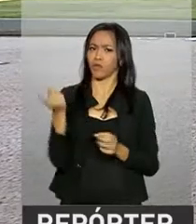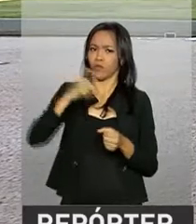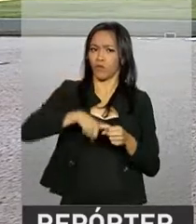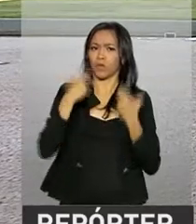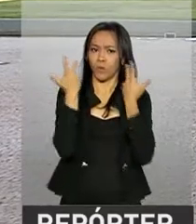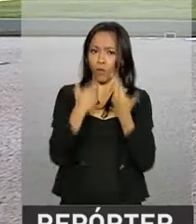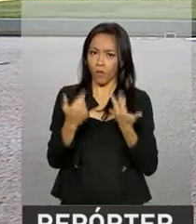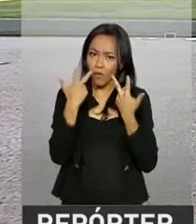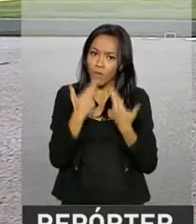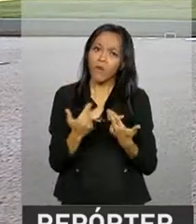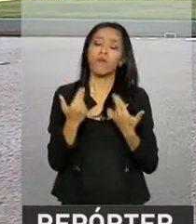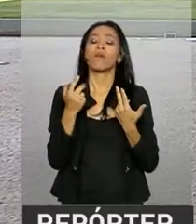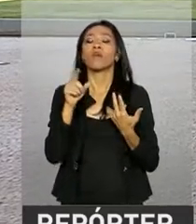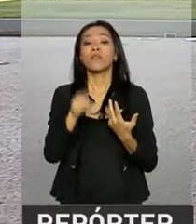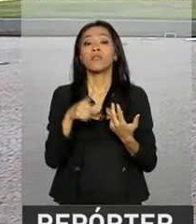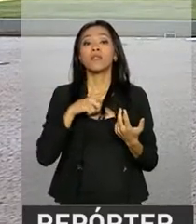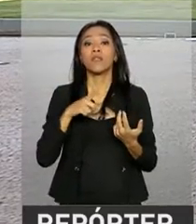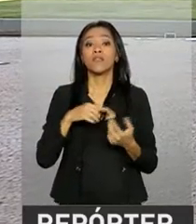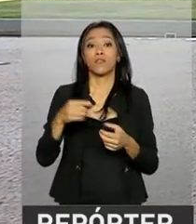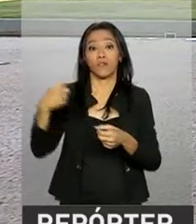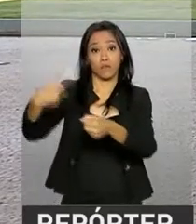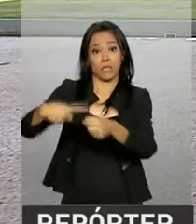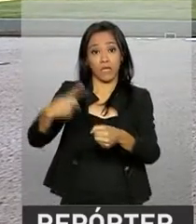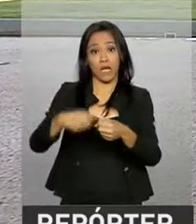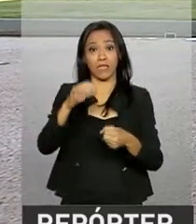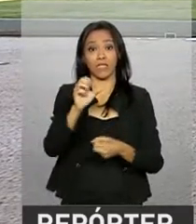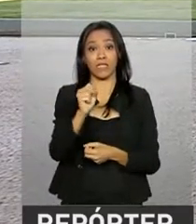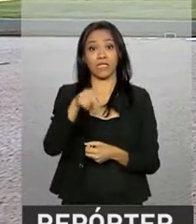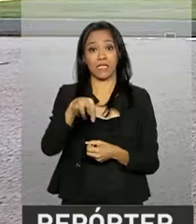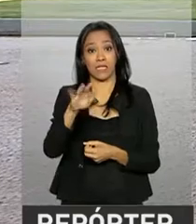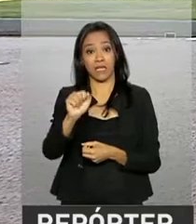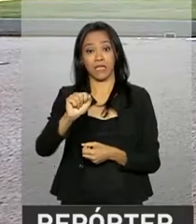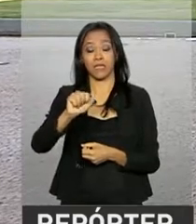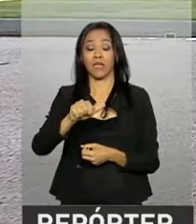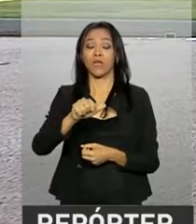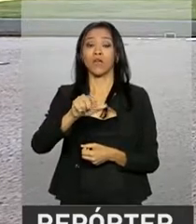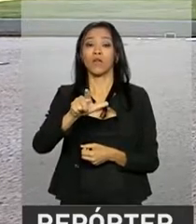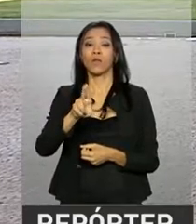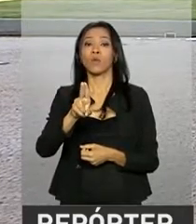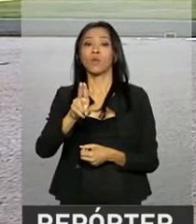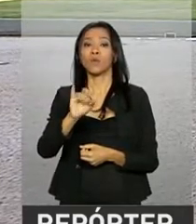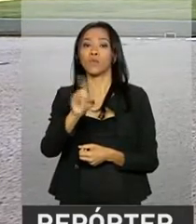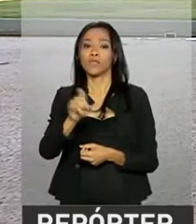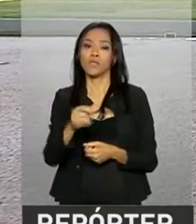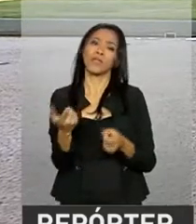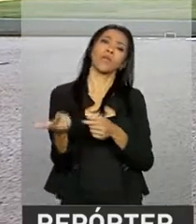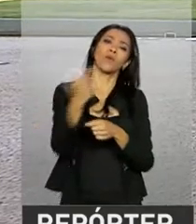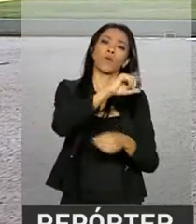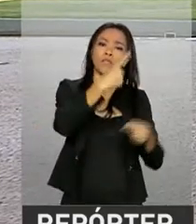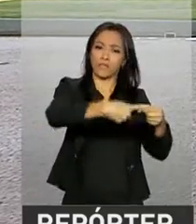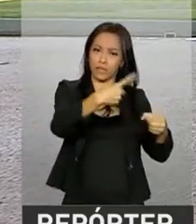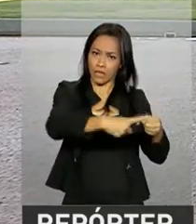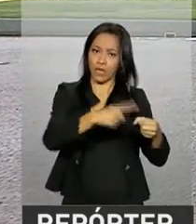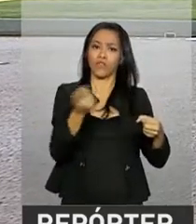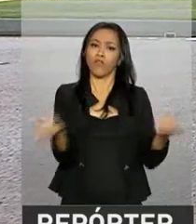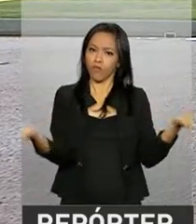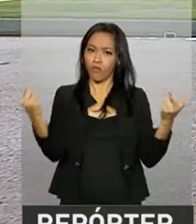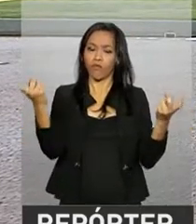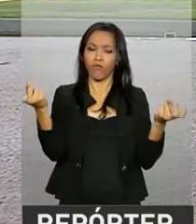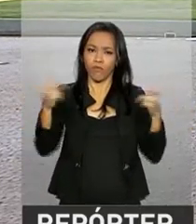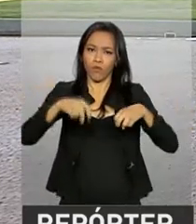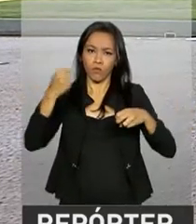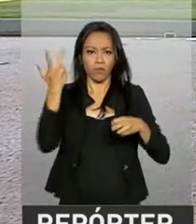no trecho entre as comunidades de Santa Luzia e Bela Vista do Caracol. O tráfego, especialmente